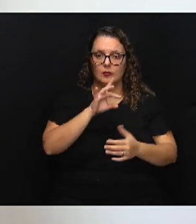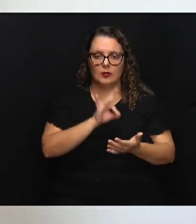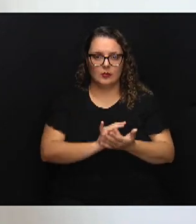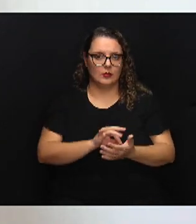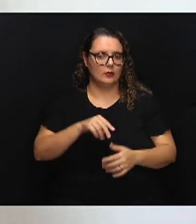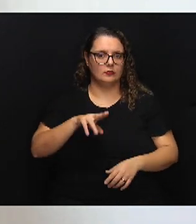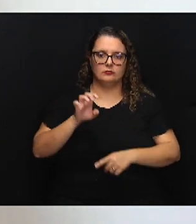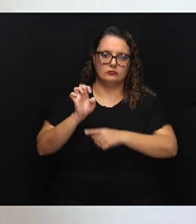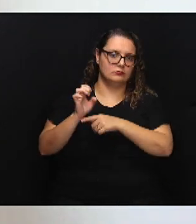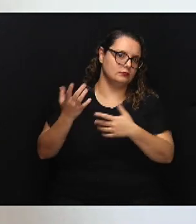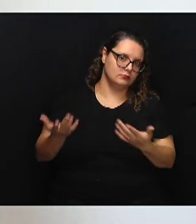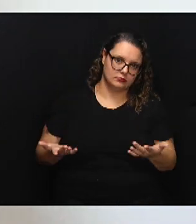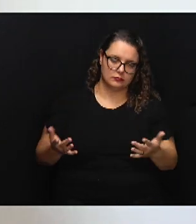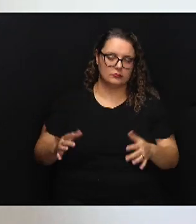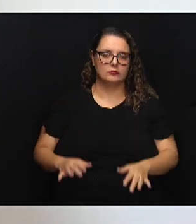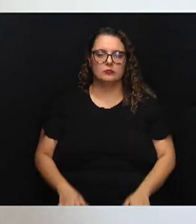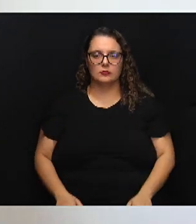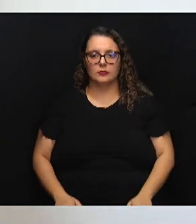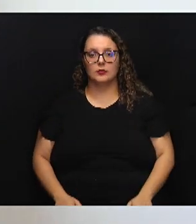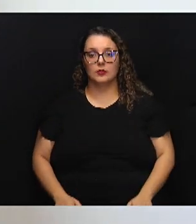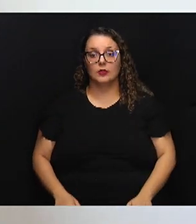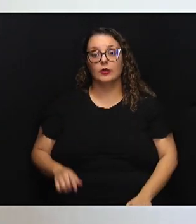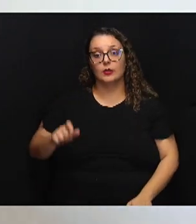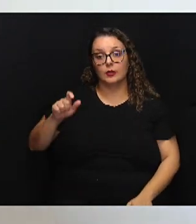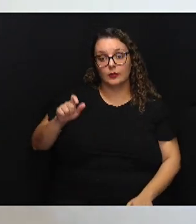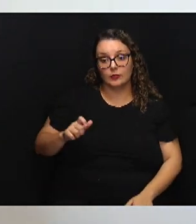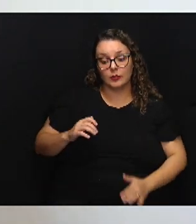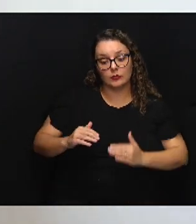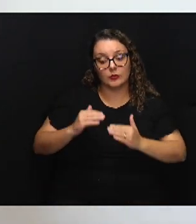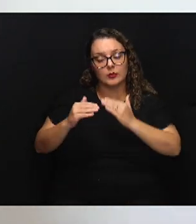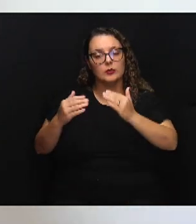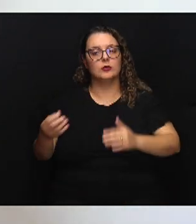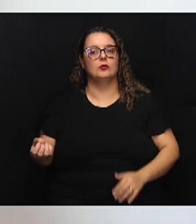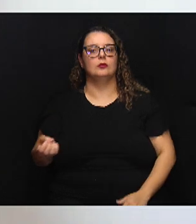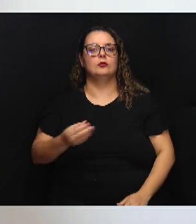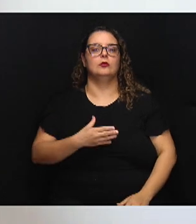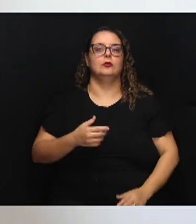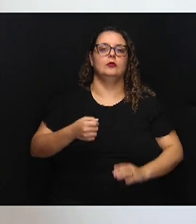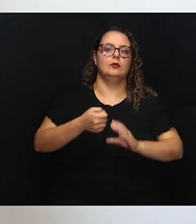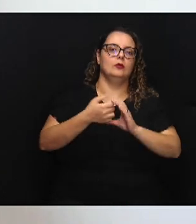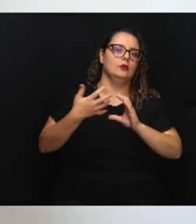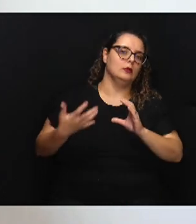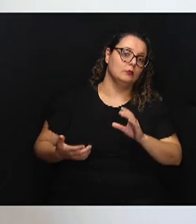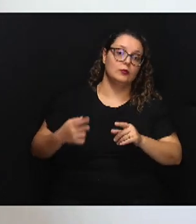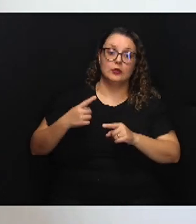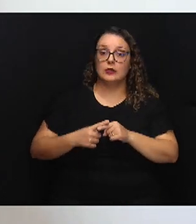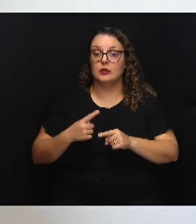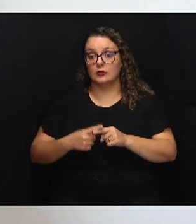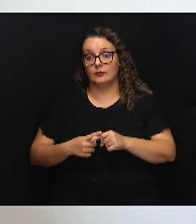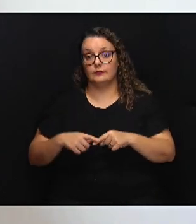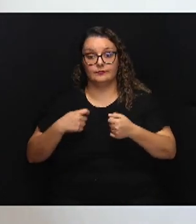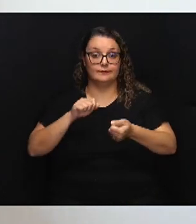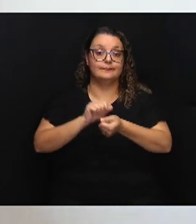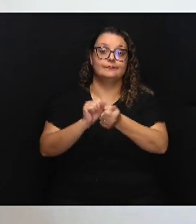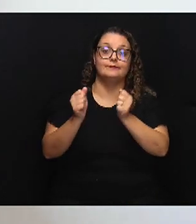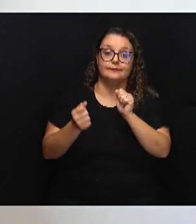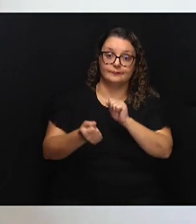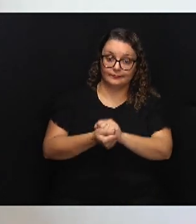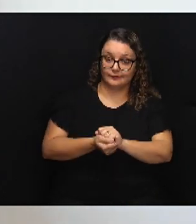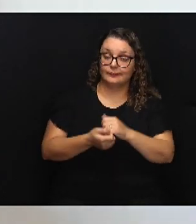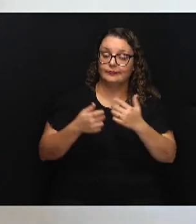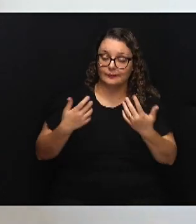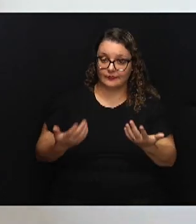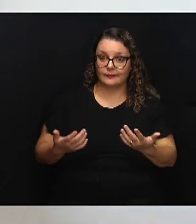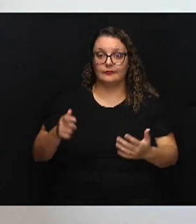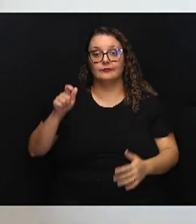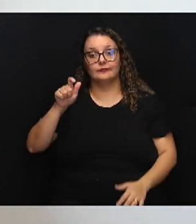seu estado que seja, a pessoa tende a construir novas características. Por quê? Porque ela precisa se adaptar. Então, às vezes,